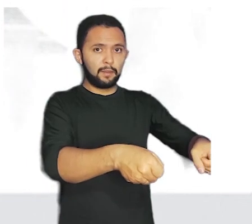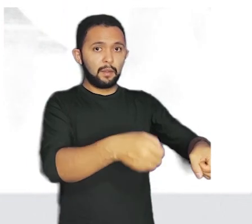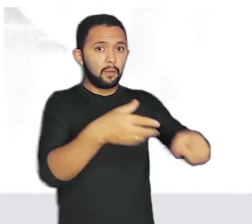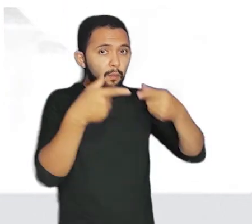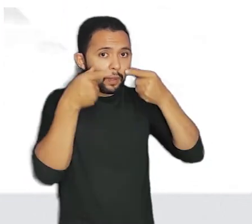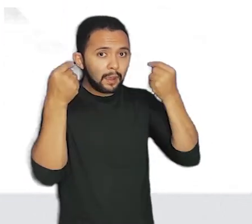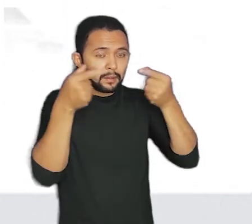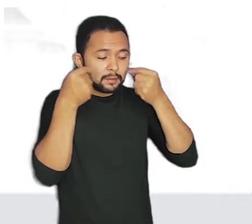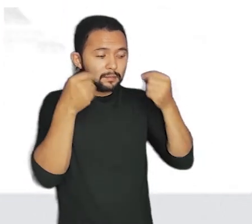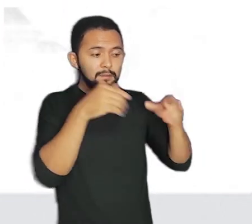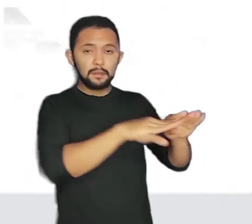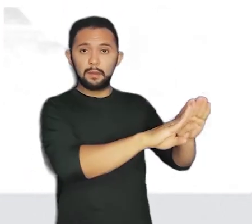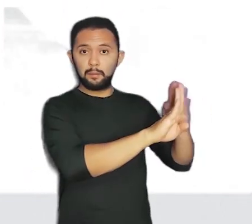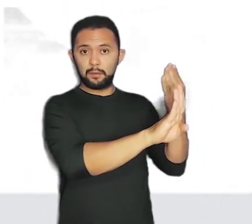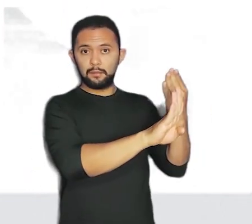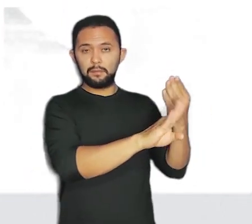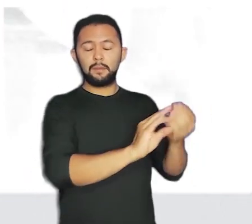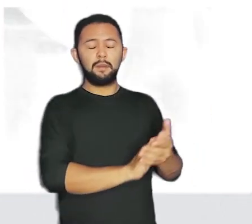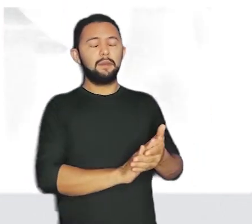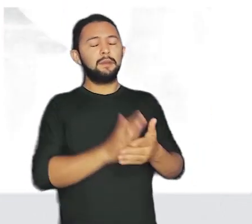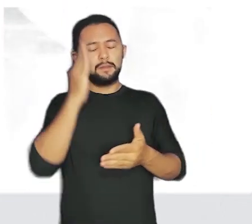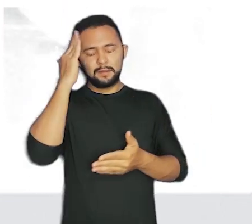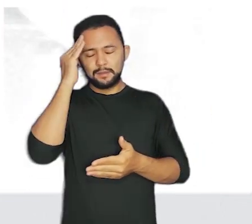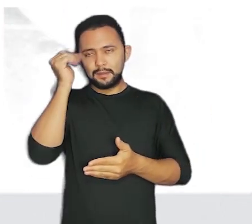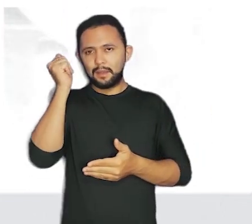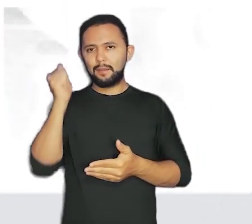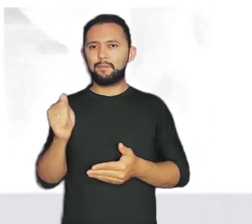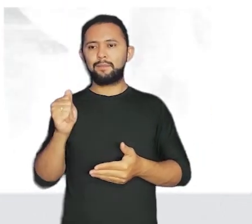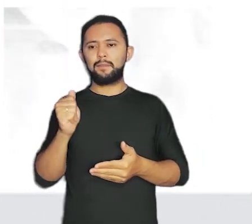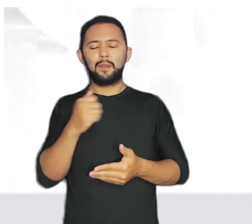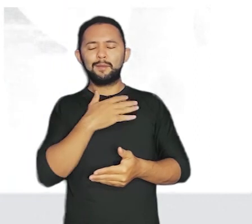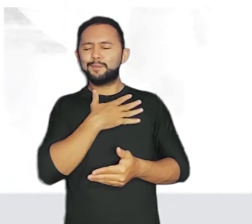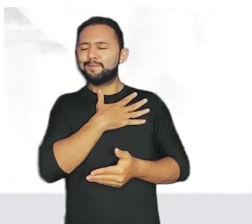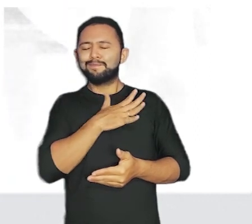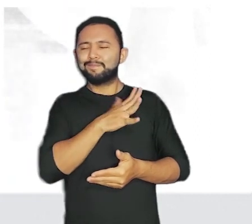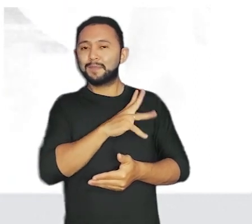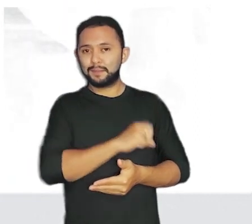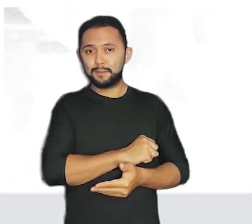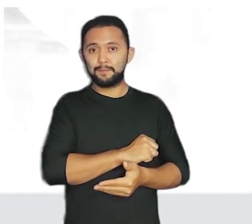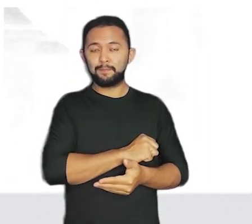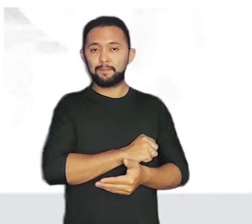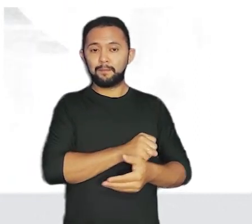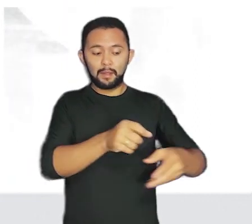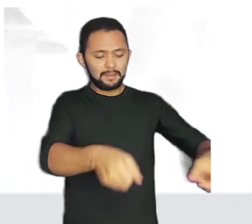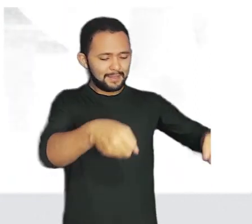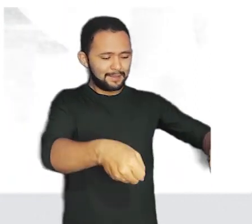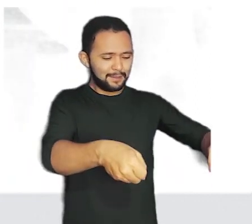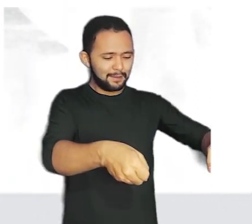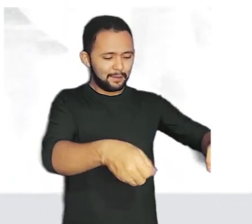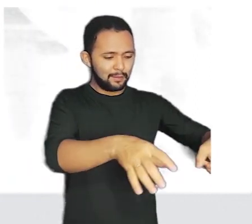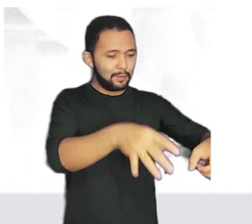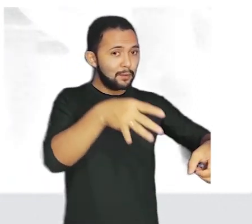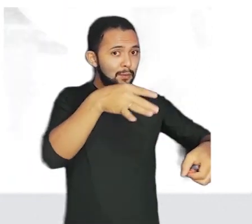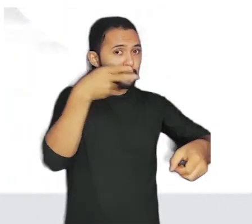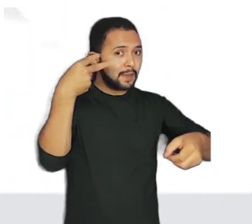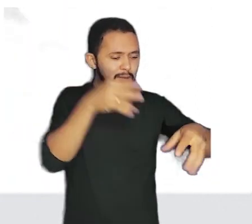resisto. Adoro cestas, né? E aí ele descartou os gatinhos e ficaram somente com as cestas, tá? Então, na questão 10